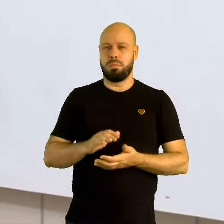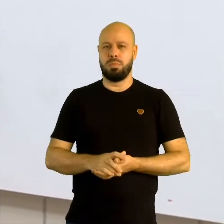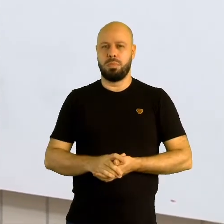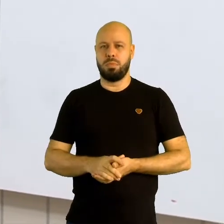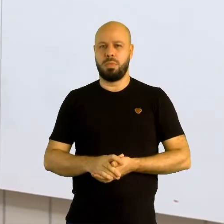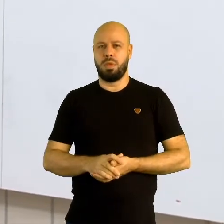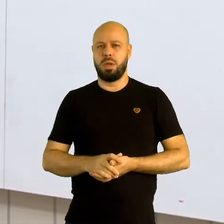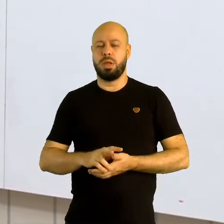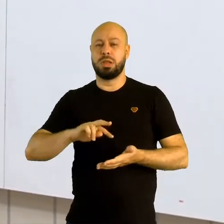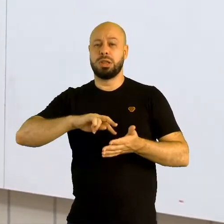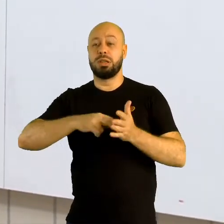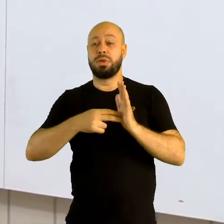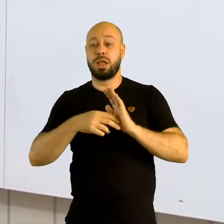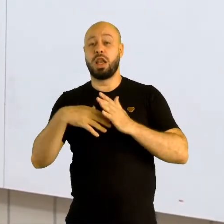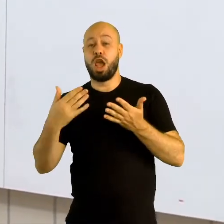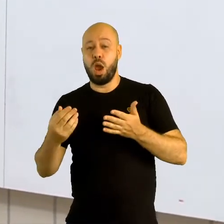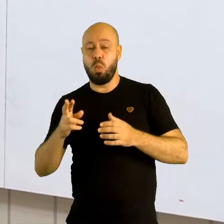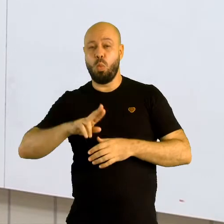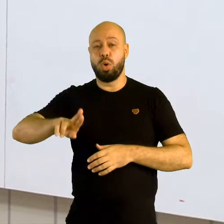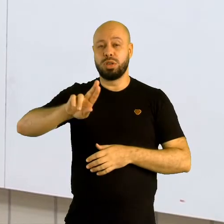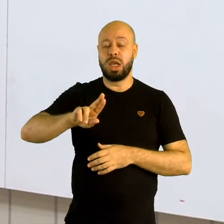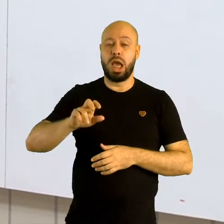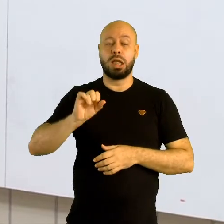lugares. Where do you live?